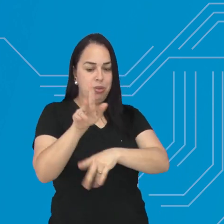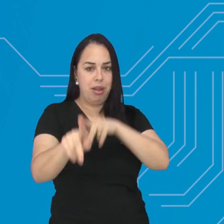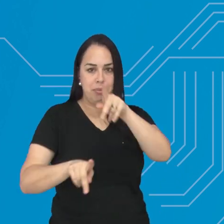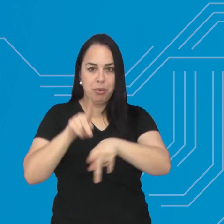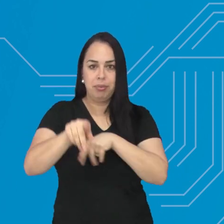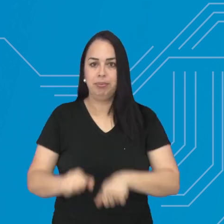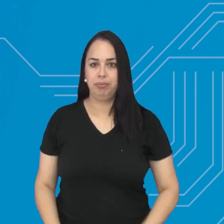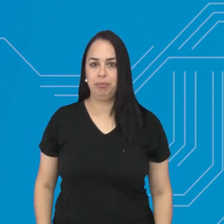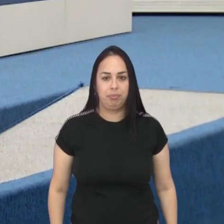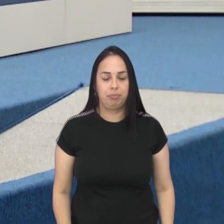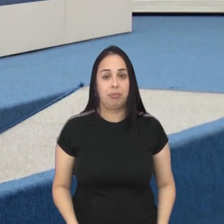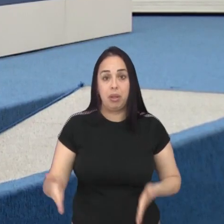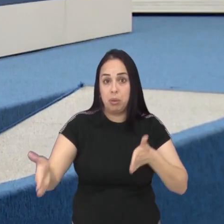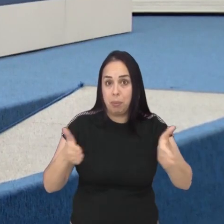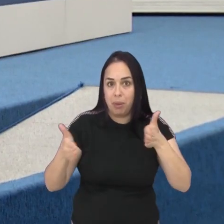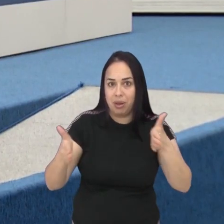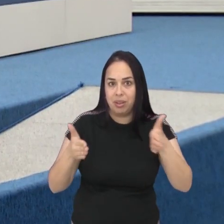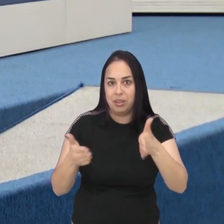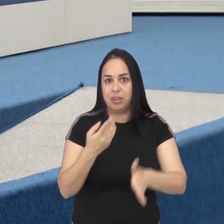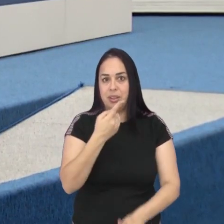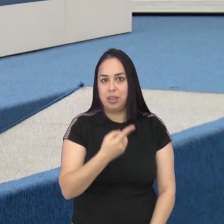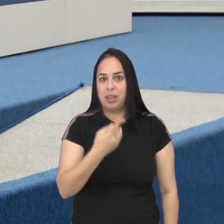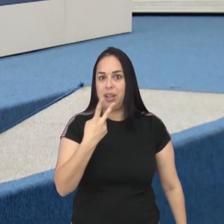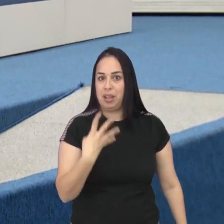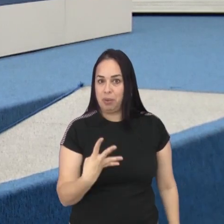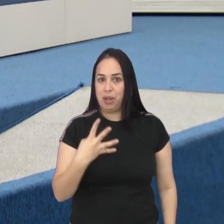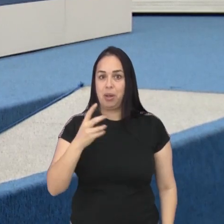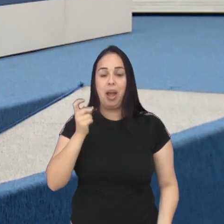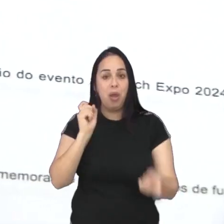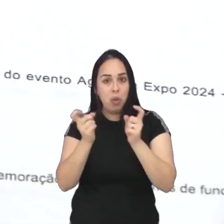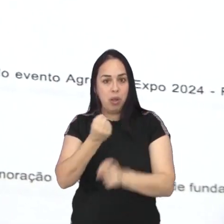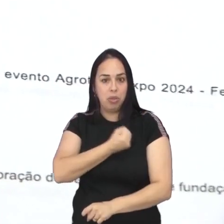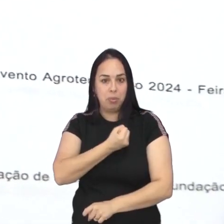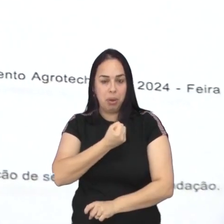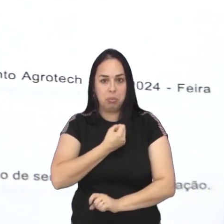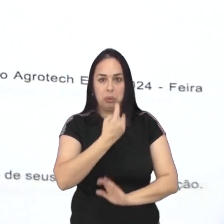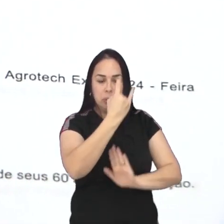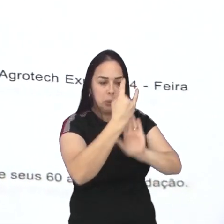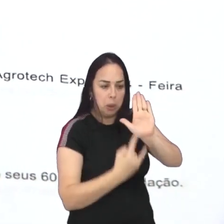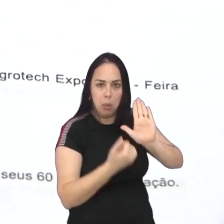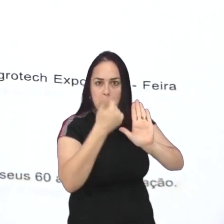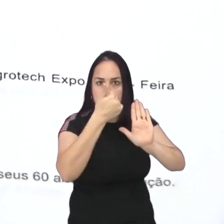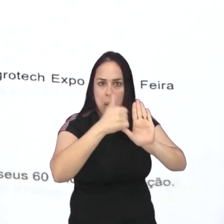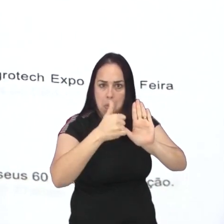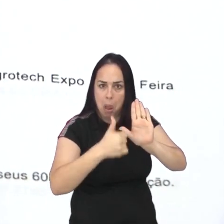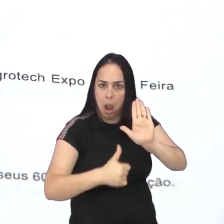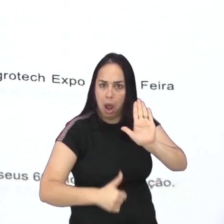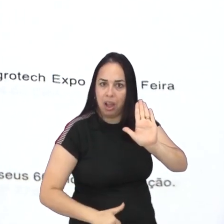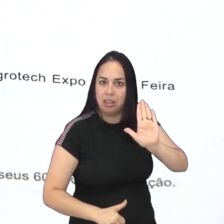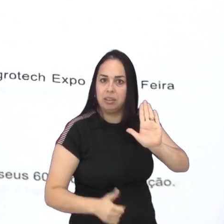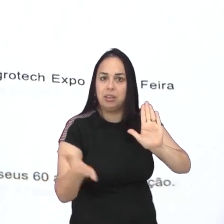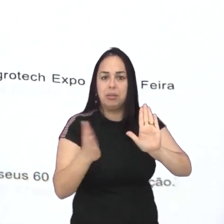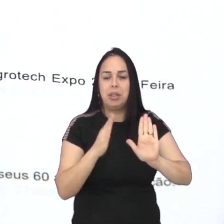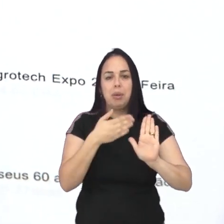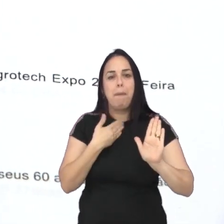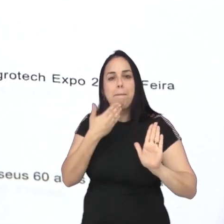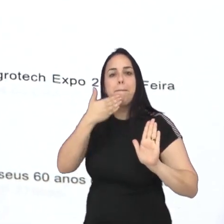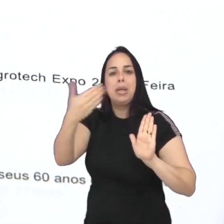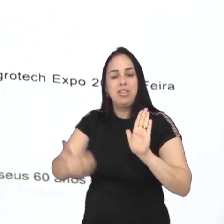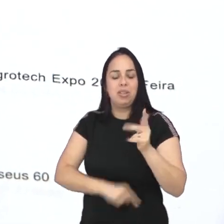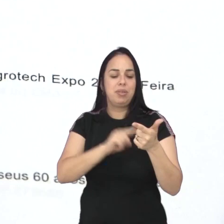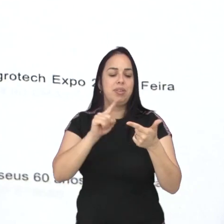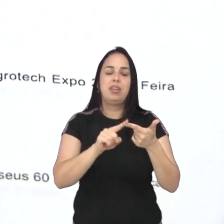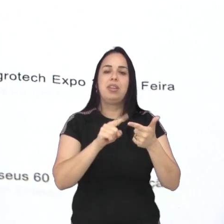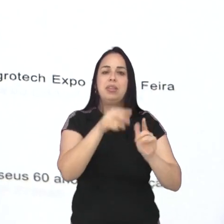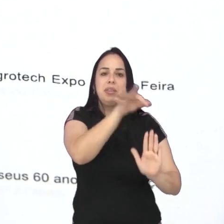de interesse público. Durante a 14ª sessão do ano, os parlamentares apreciaram uma série de documentos entre